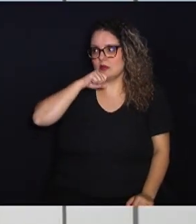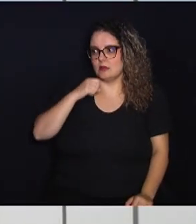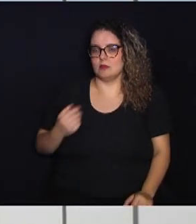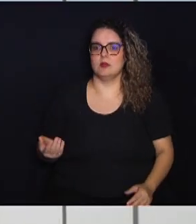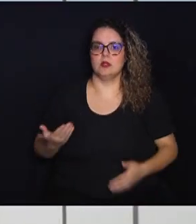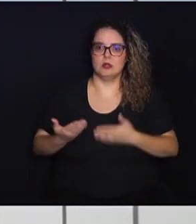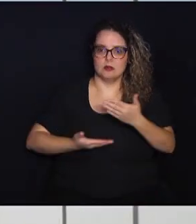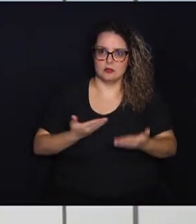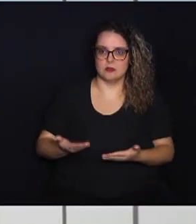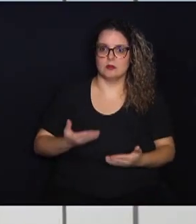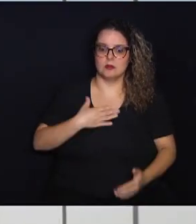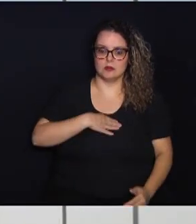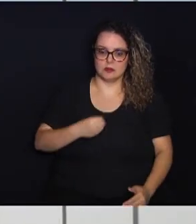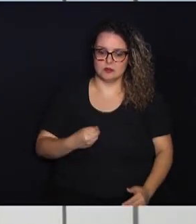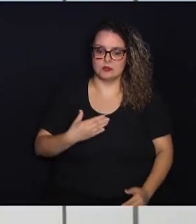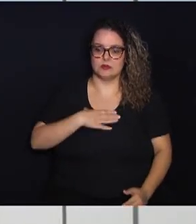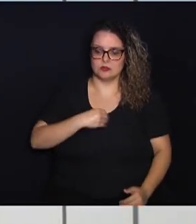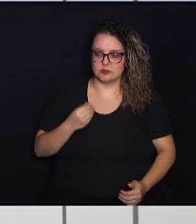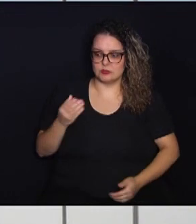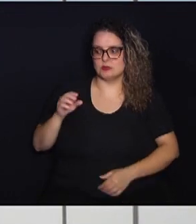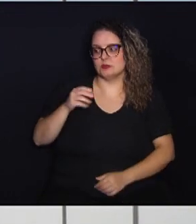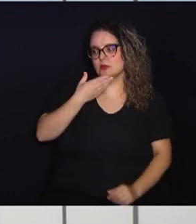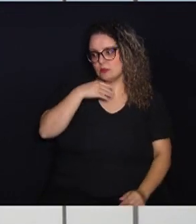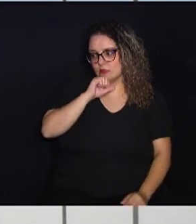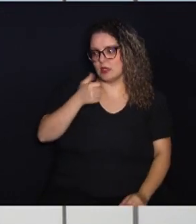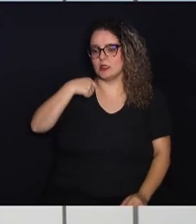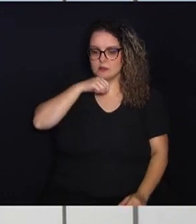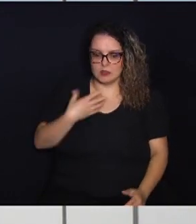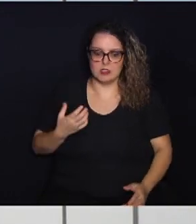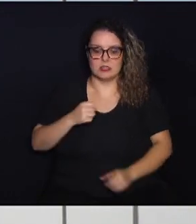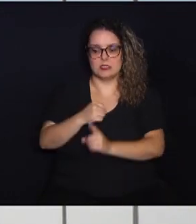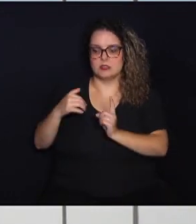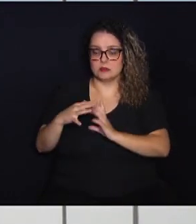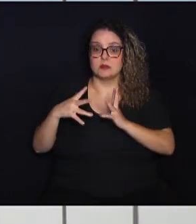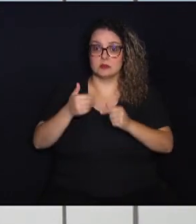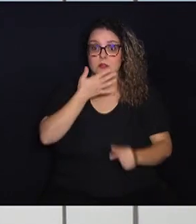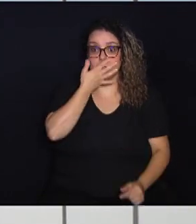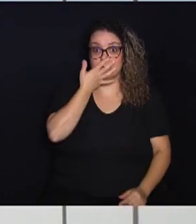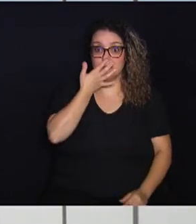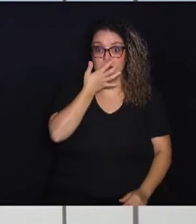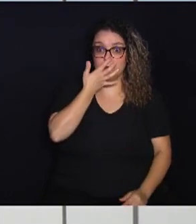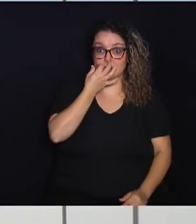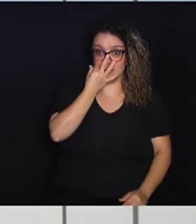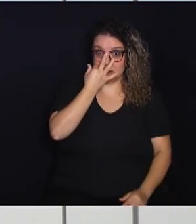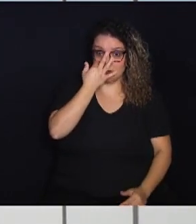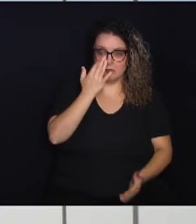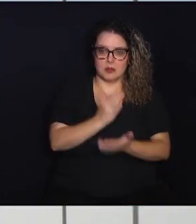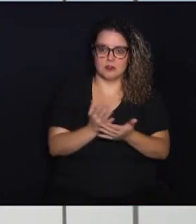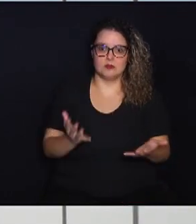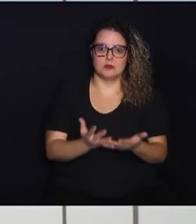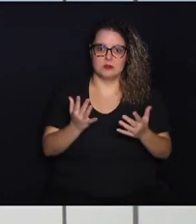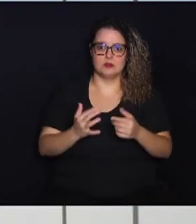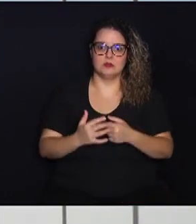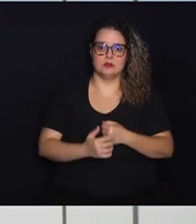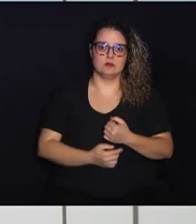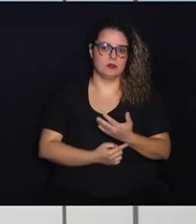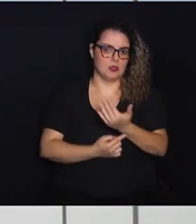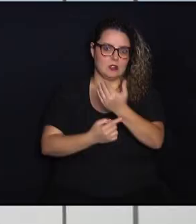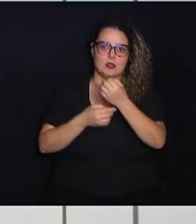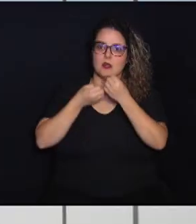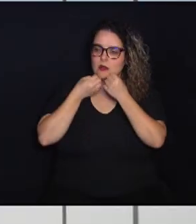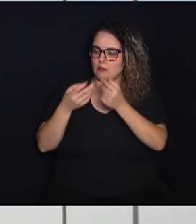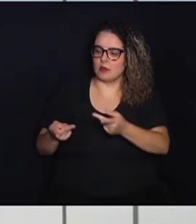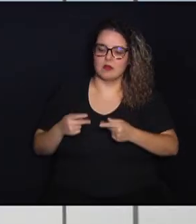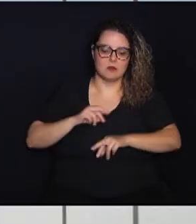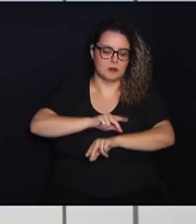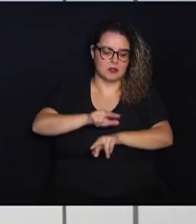sociedade no geral. A gente precisa começar a parar de estimular tanto a tecnologia, que é muito bem-vinda para um monte